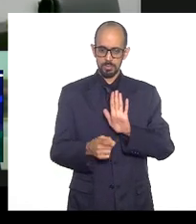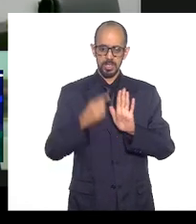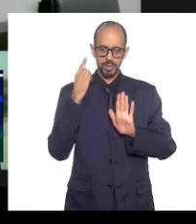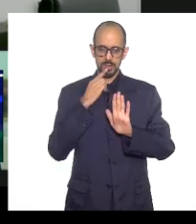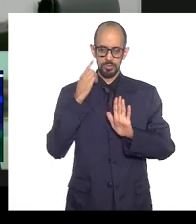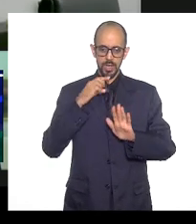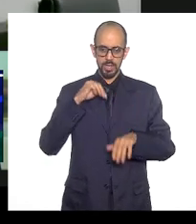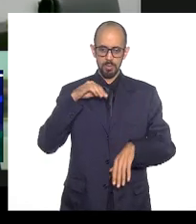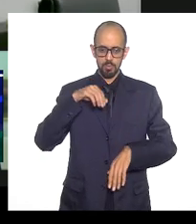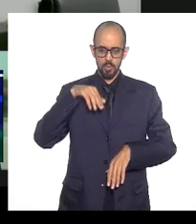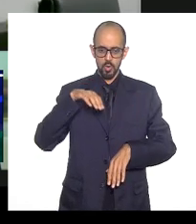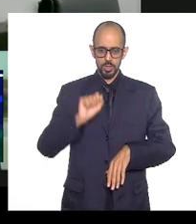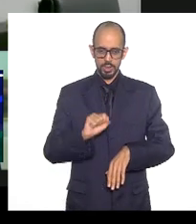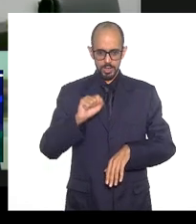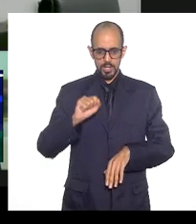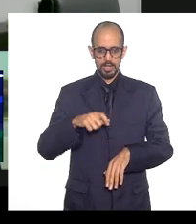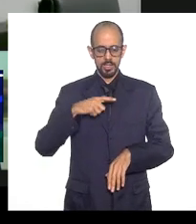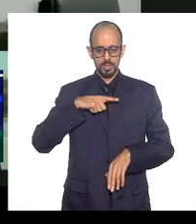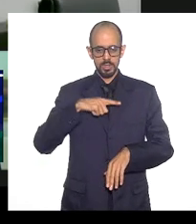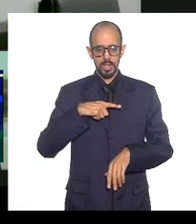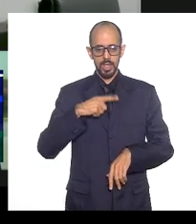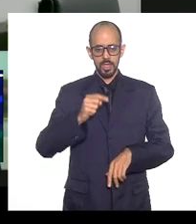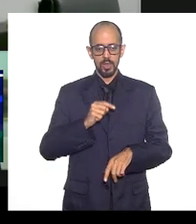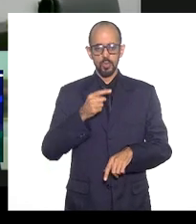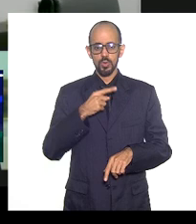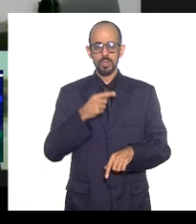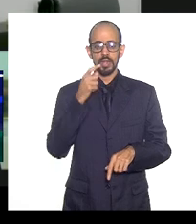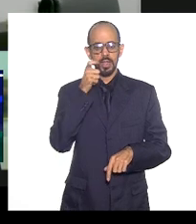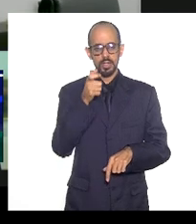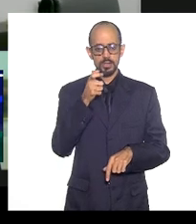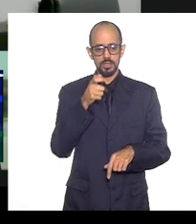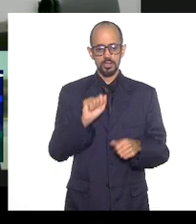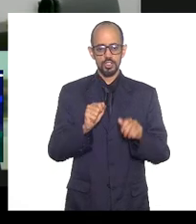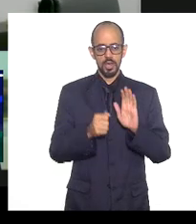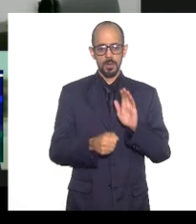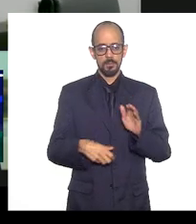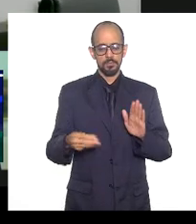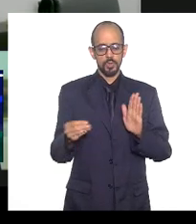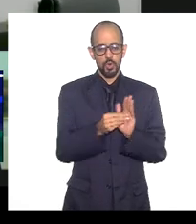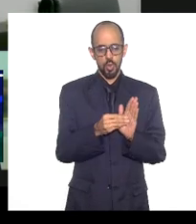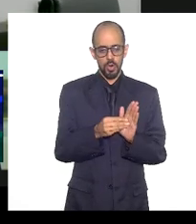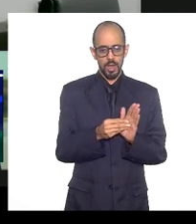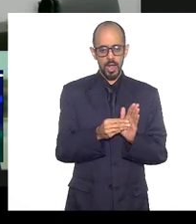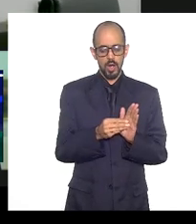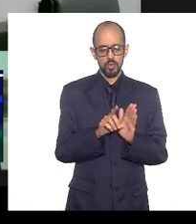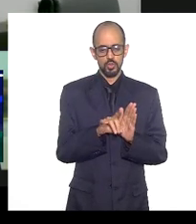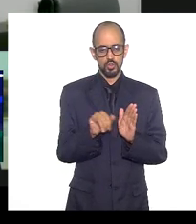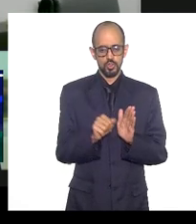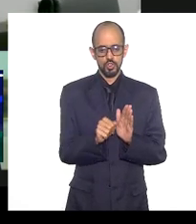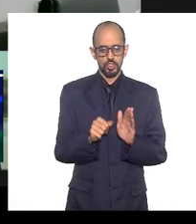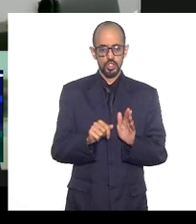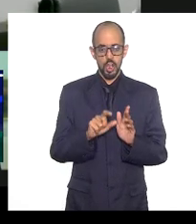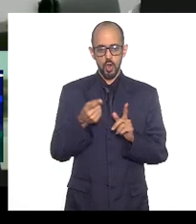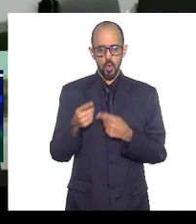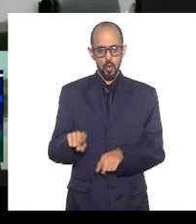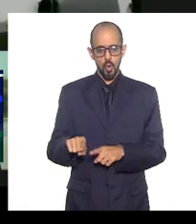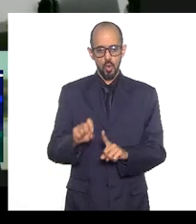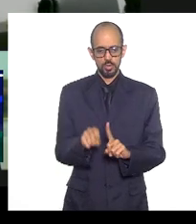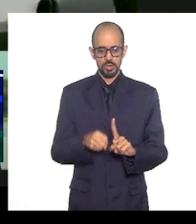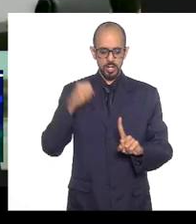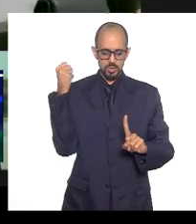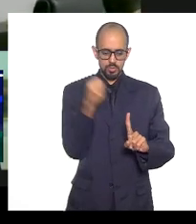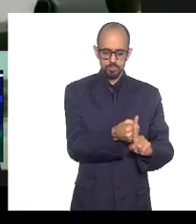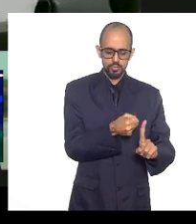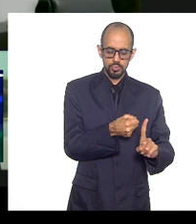Mônica Francisco, que pretende implementar o dia de combate ao genocídio da juventude